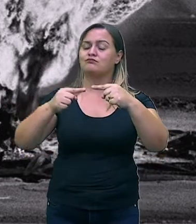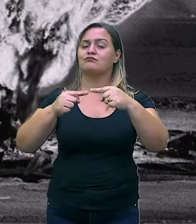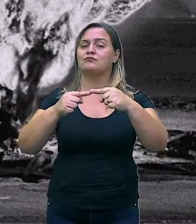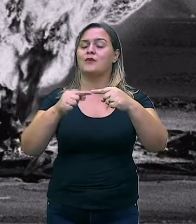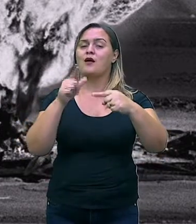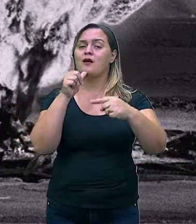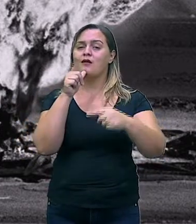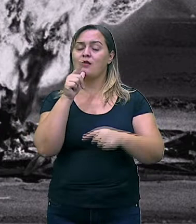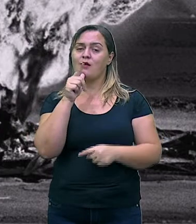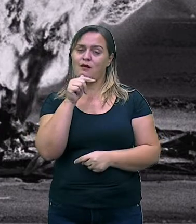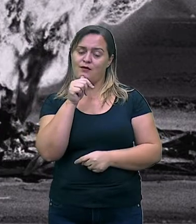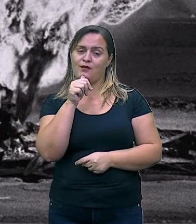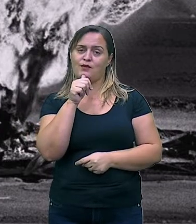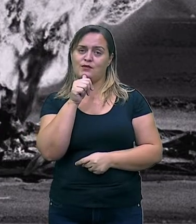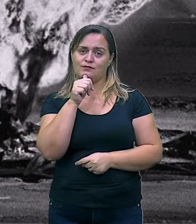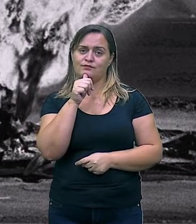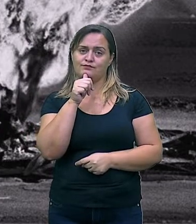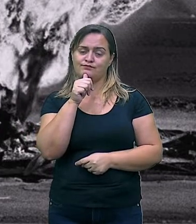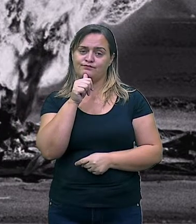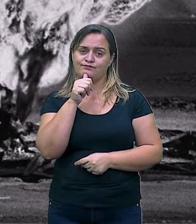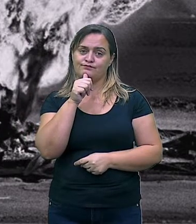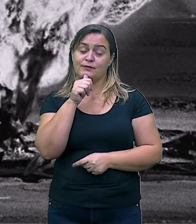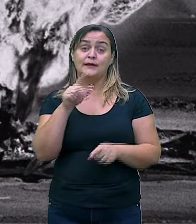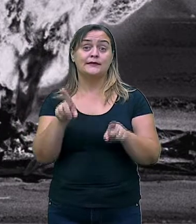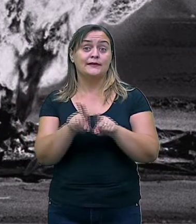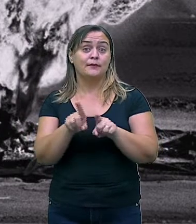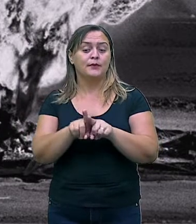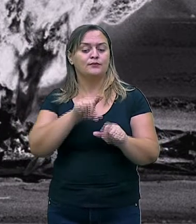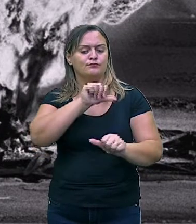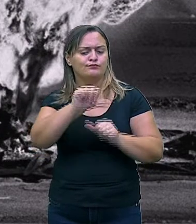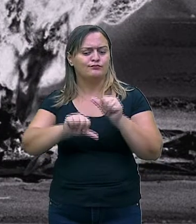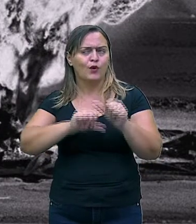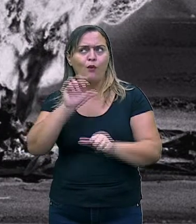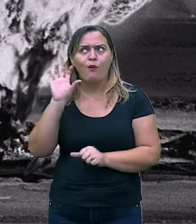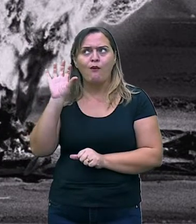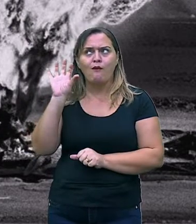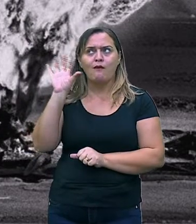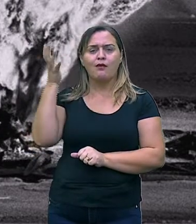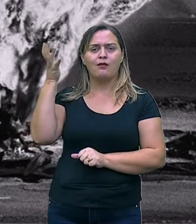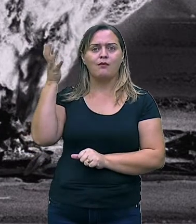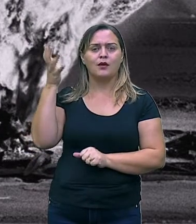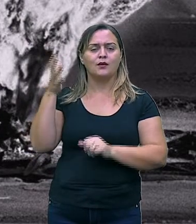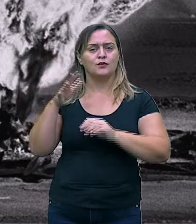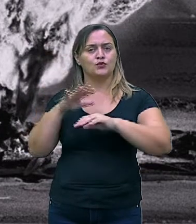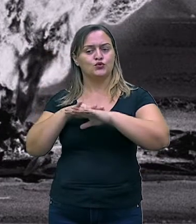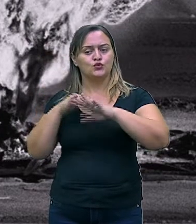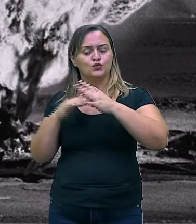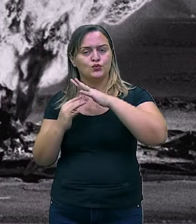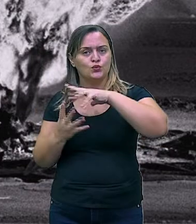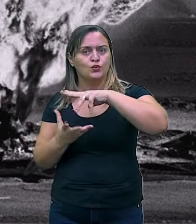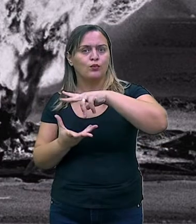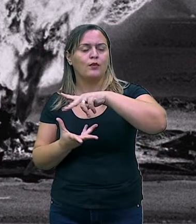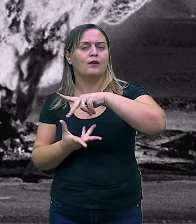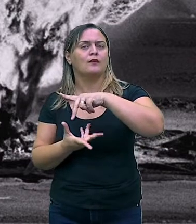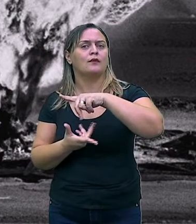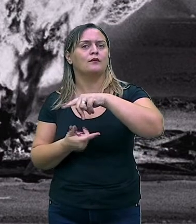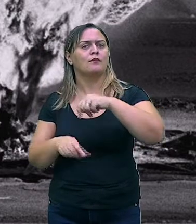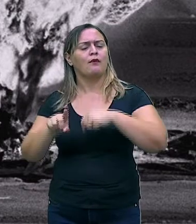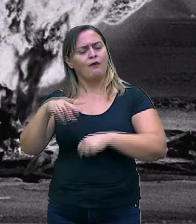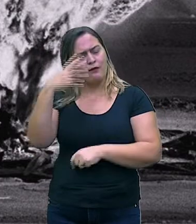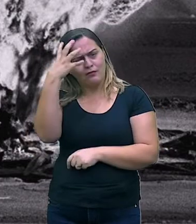superfície terrestre e causando mudanças no clima do planeta. É muito sério isso. Mas mesmo a partir